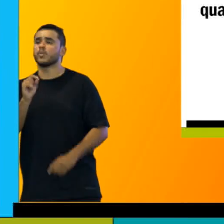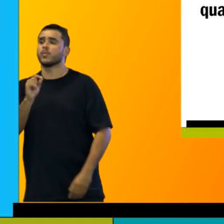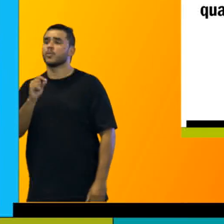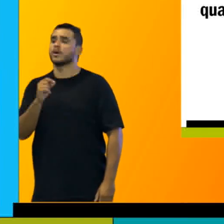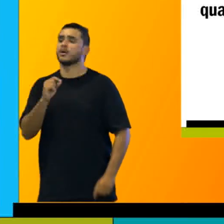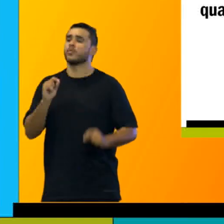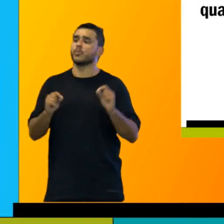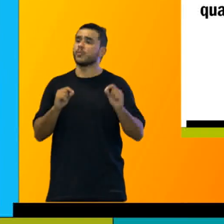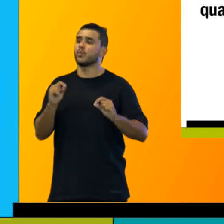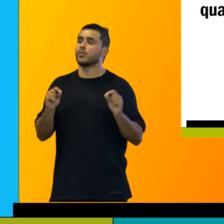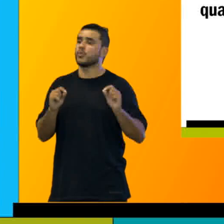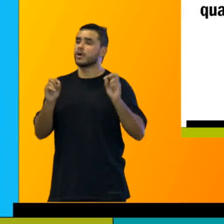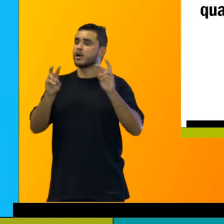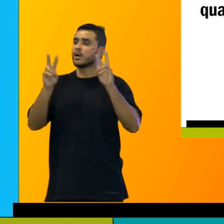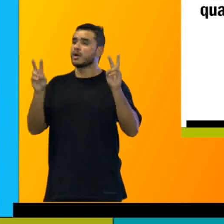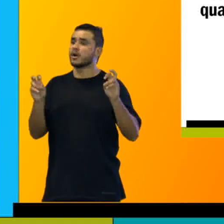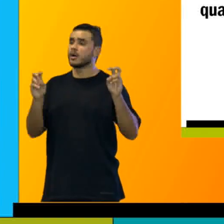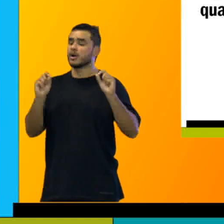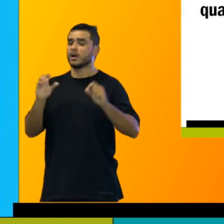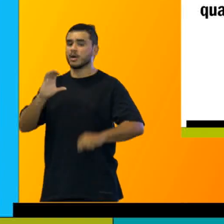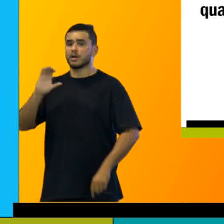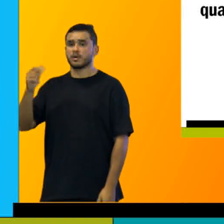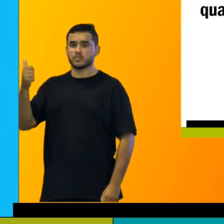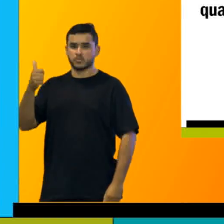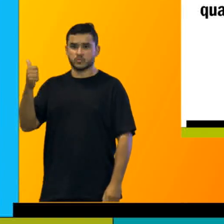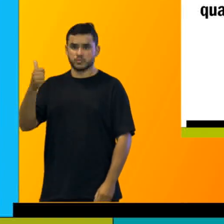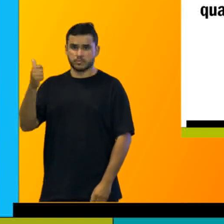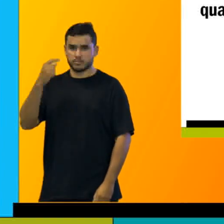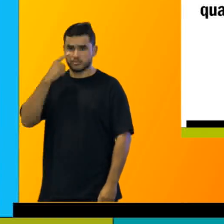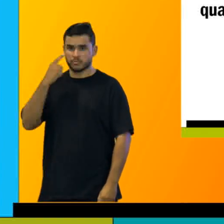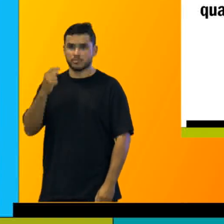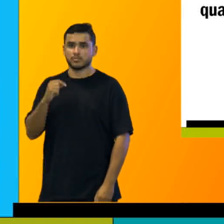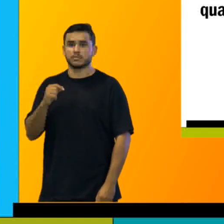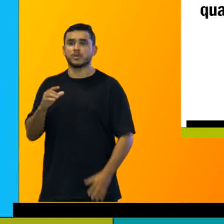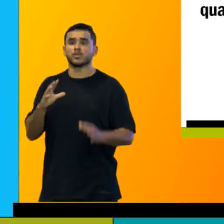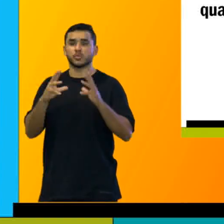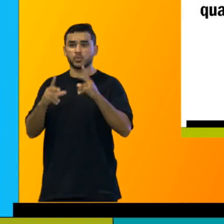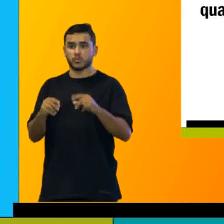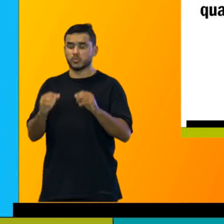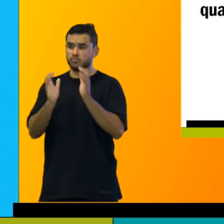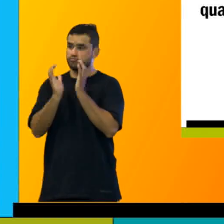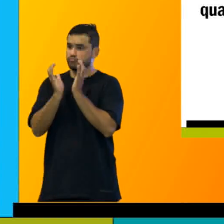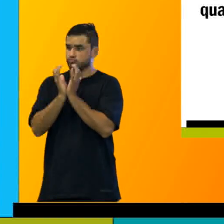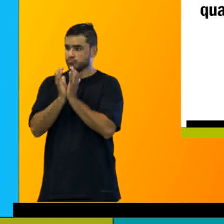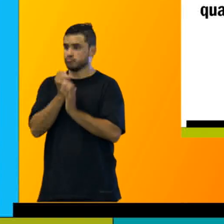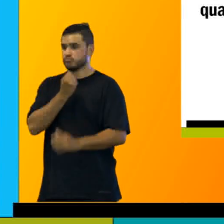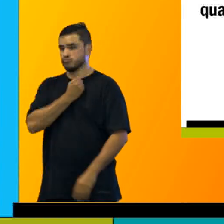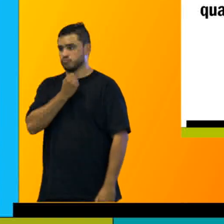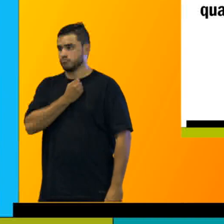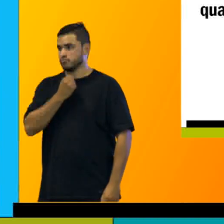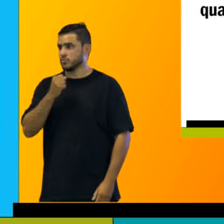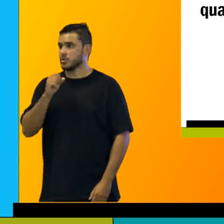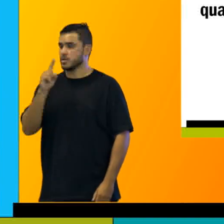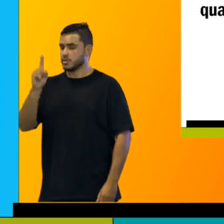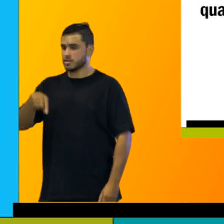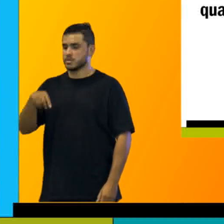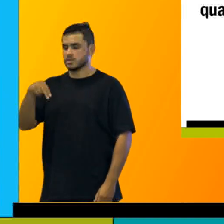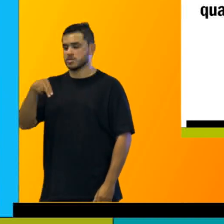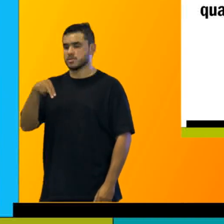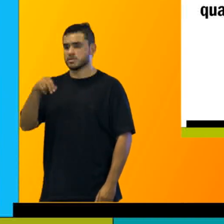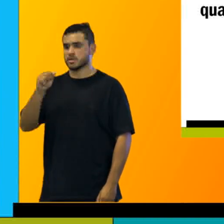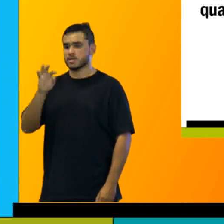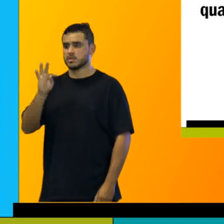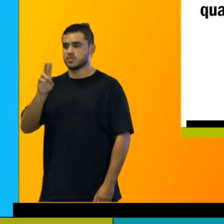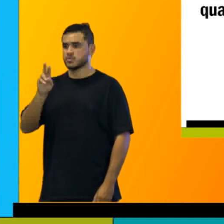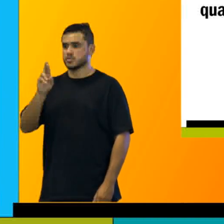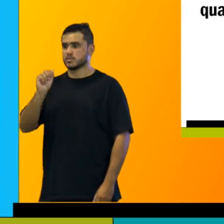1? Operações com números naturais, inteiros, reais e racionais. Todo que é tipo de questão envolvendo